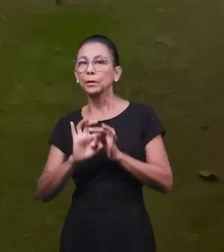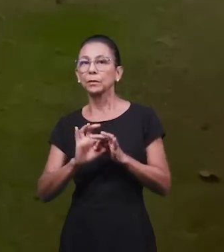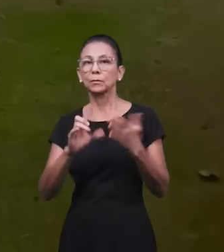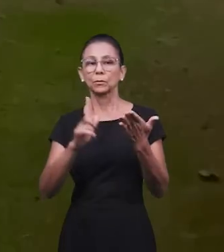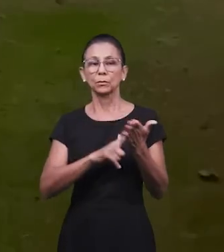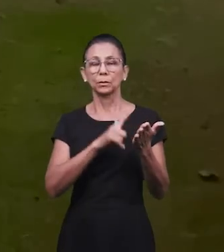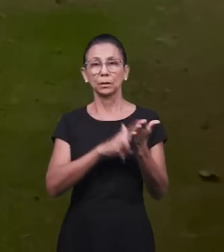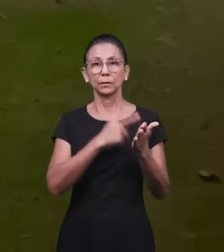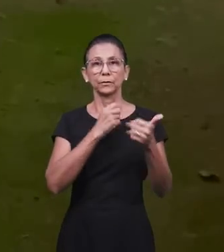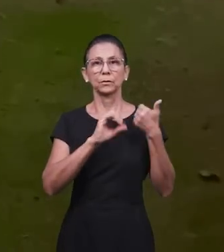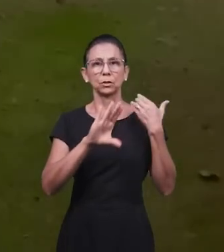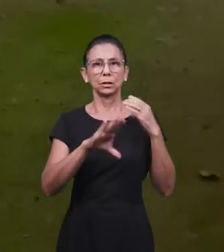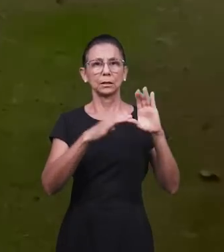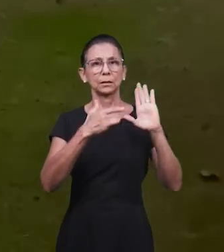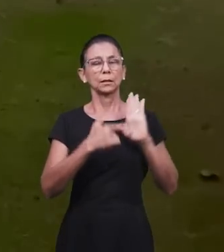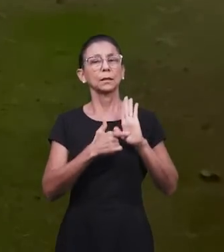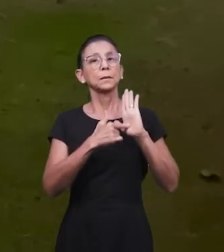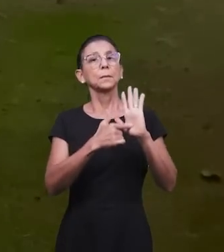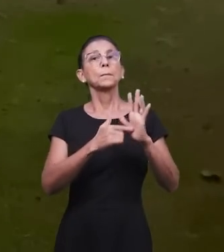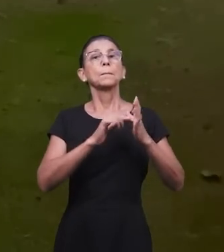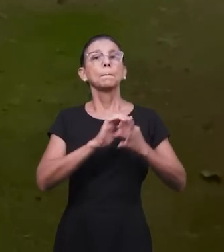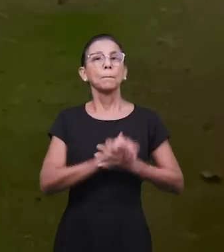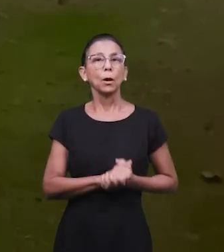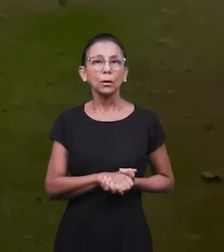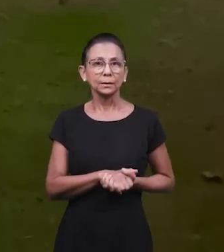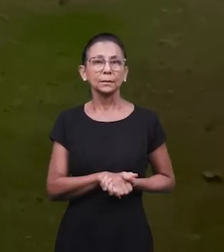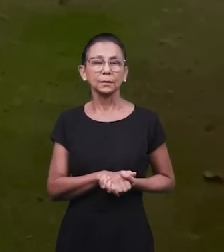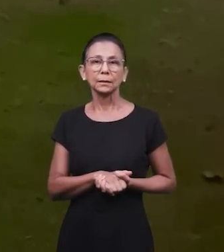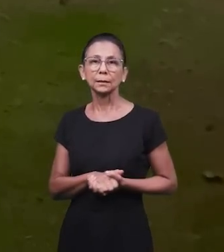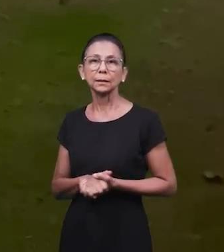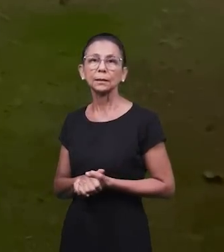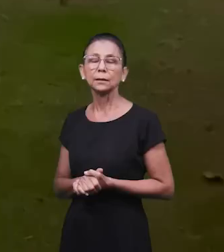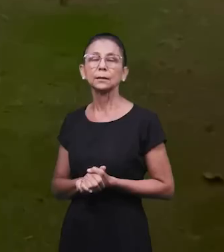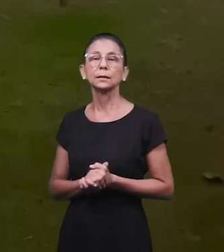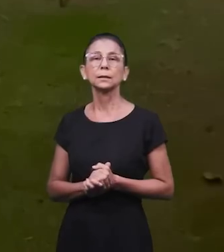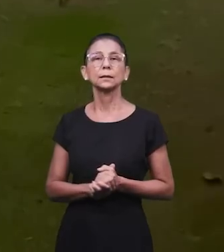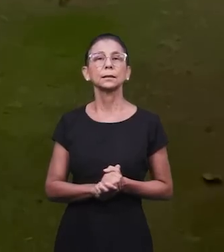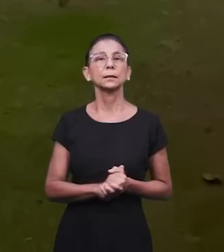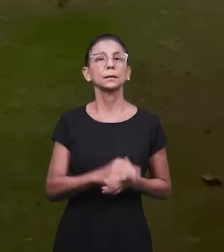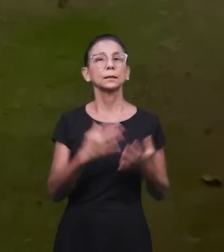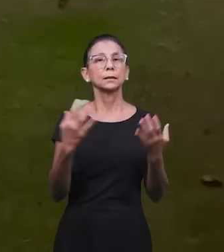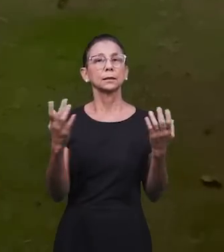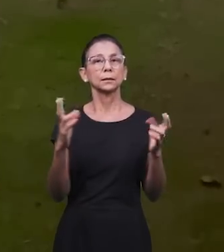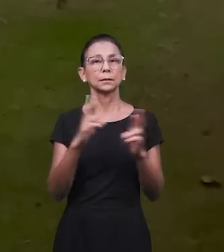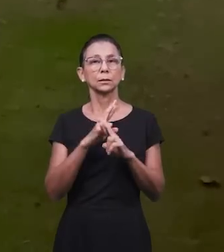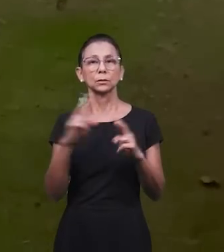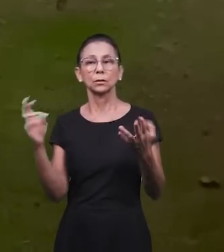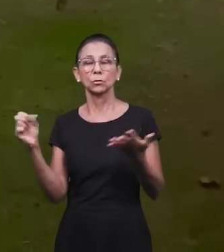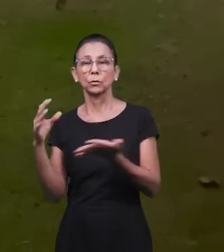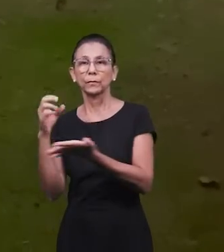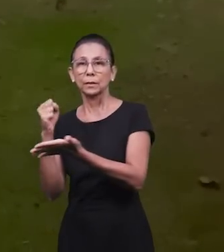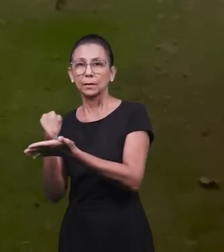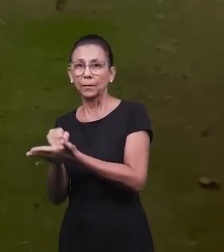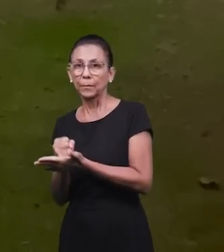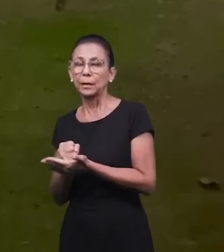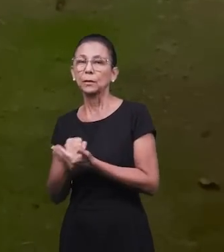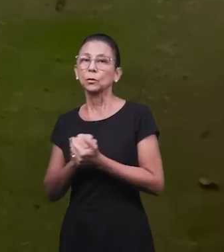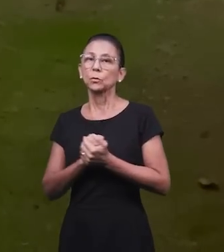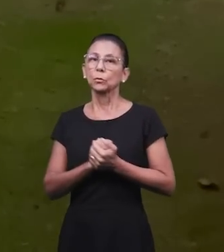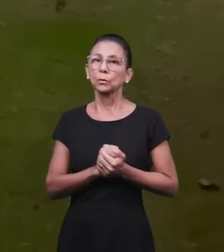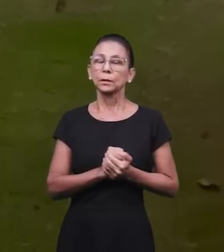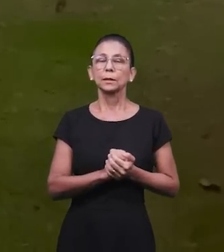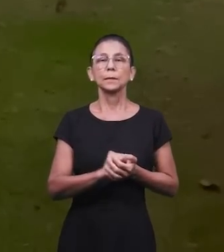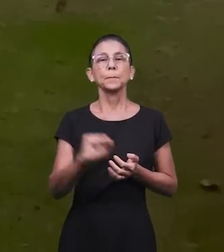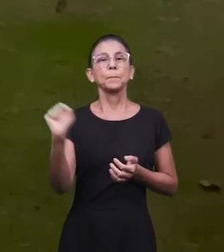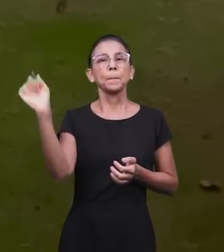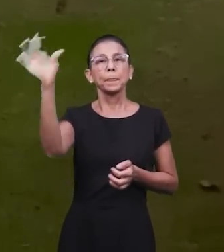que é a candeia cheia do azeite e as vestes de salvação. Essa experiência